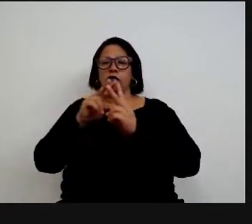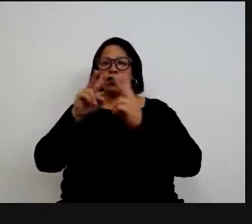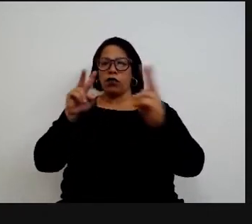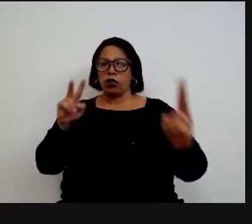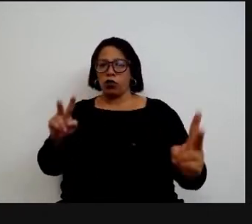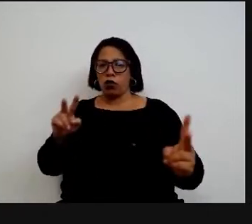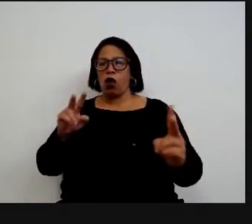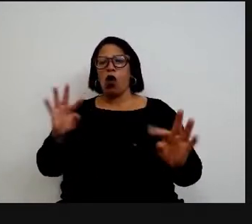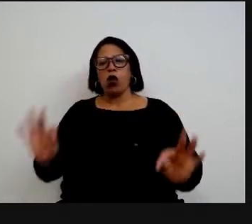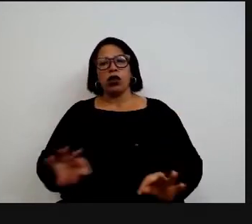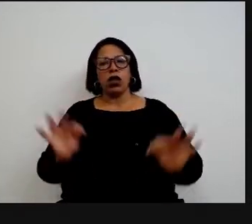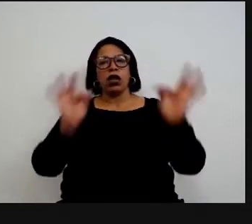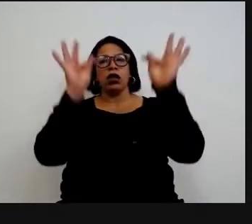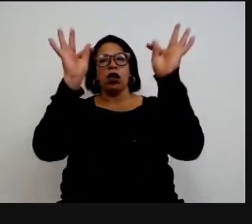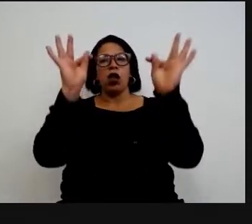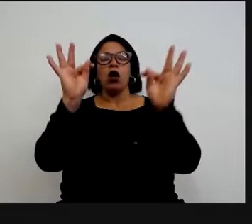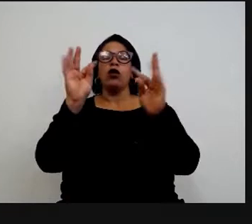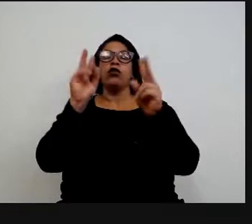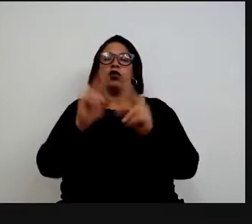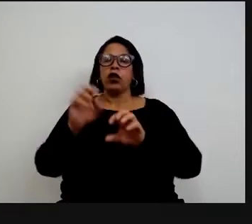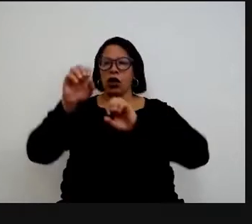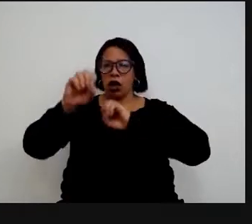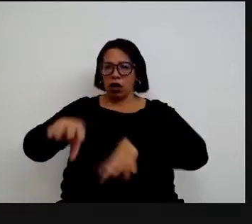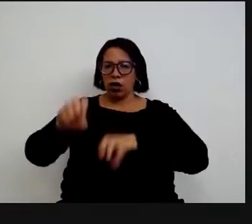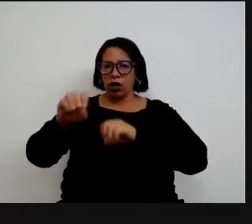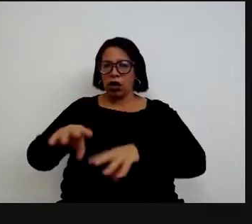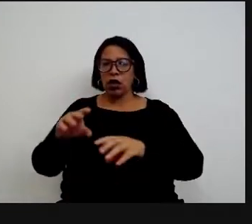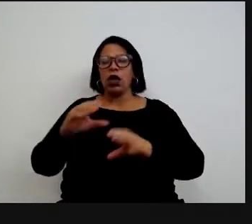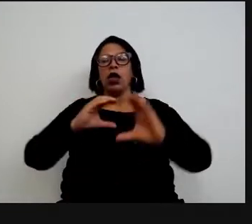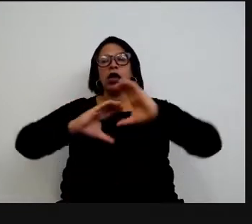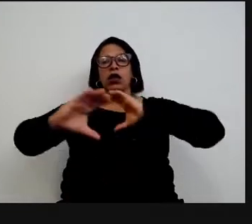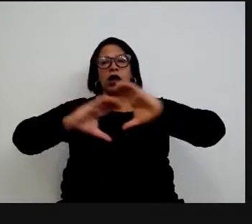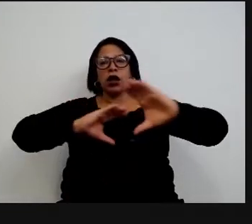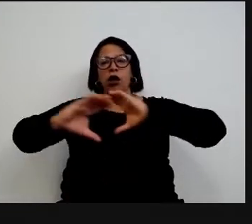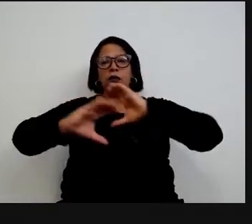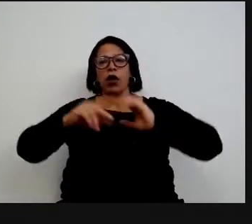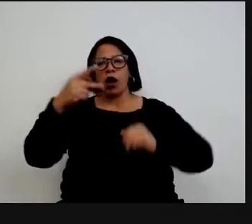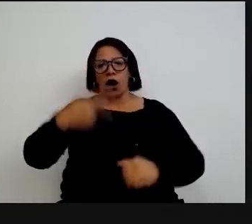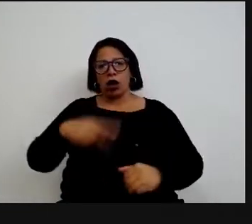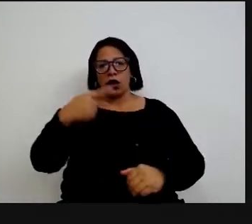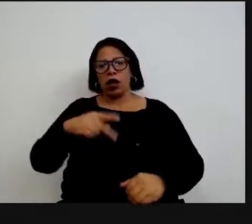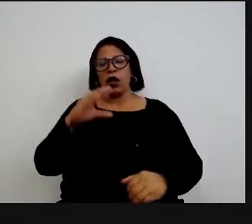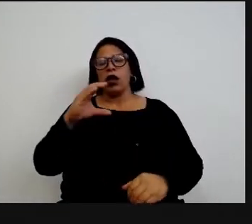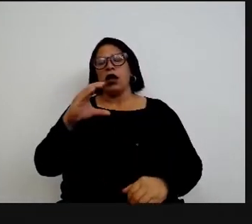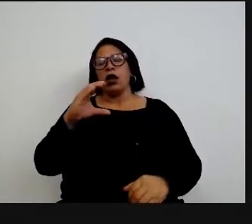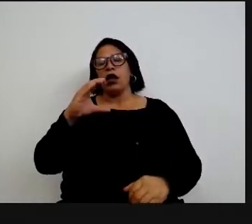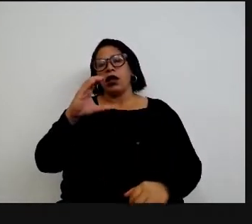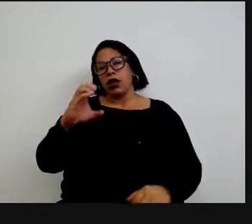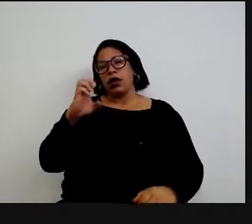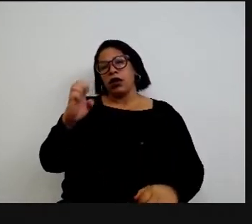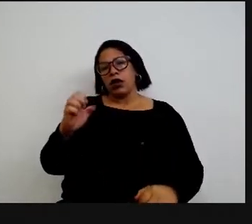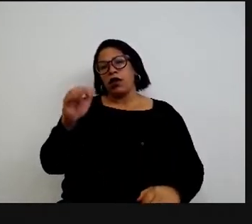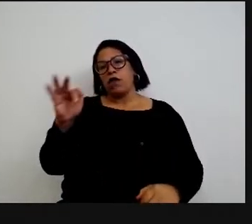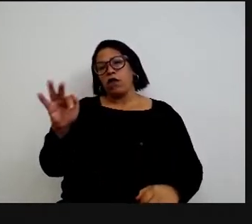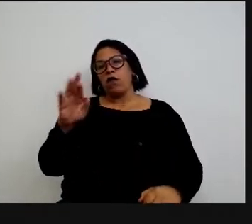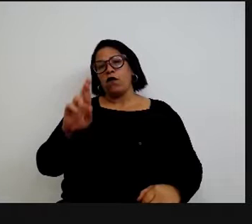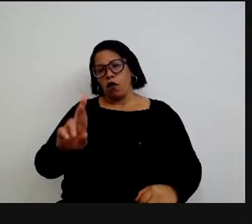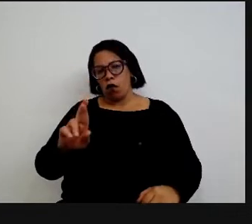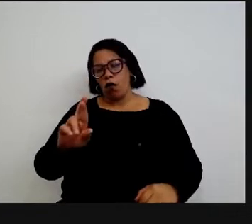distância ou de tecnologias aplicadas à educação e da área de comunicação aqui do CEFOR.